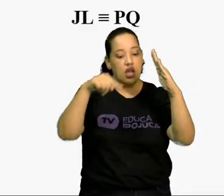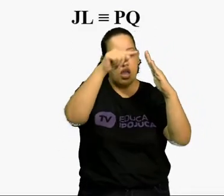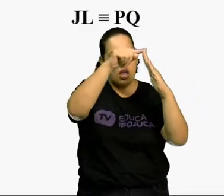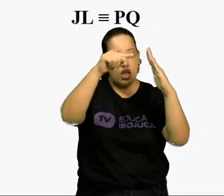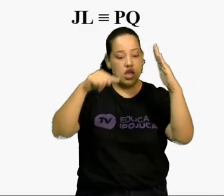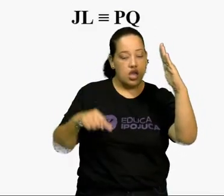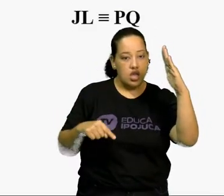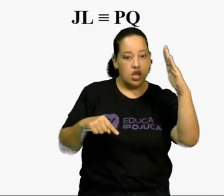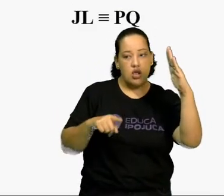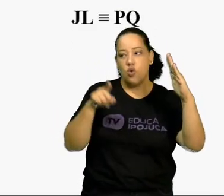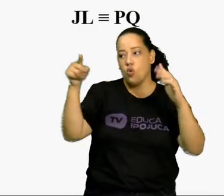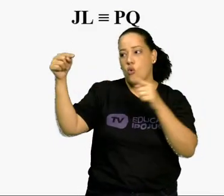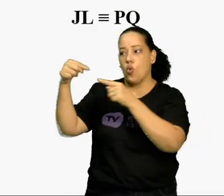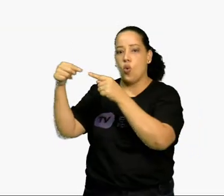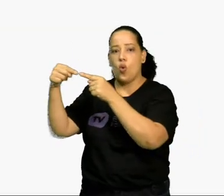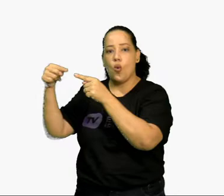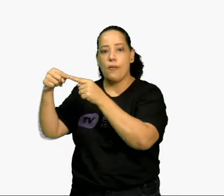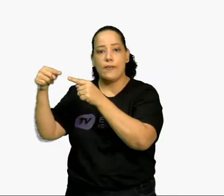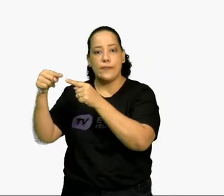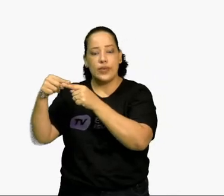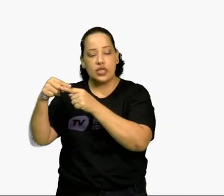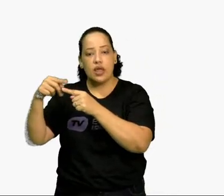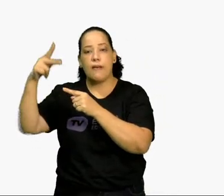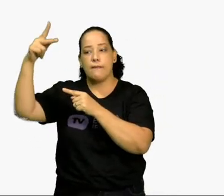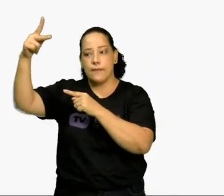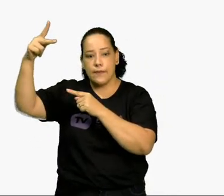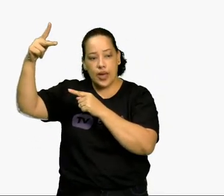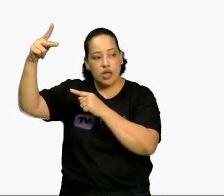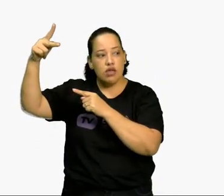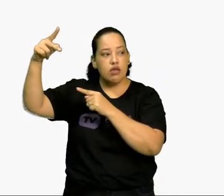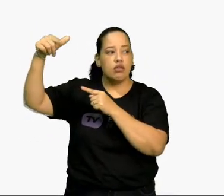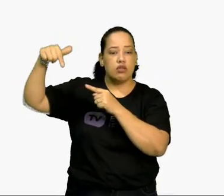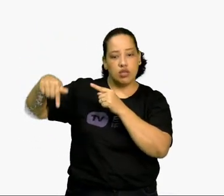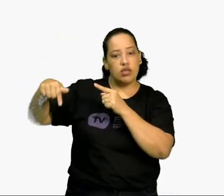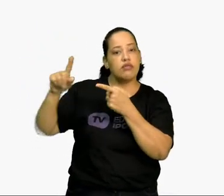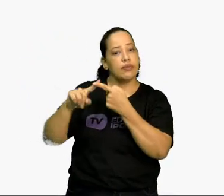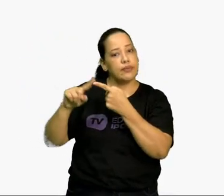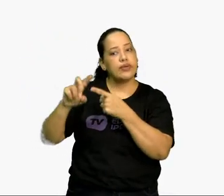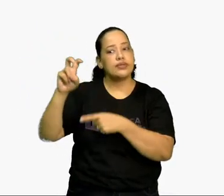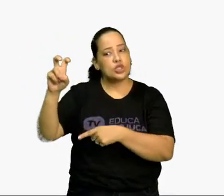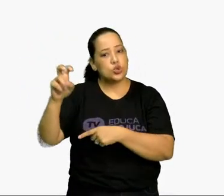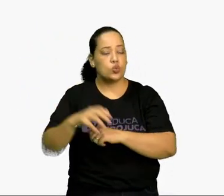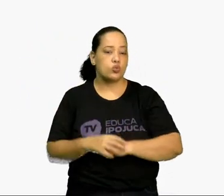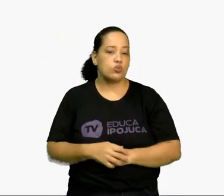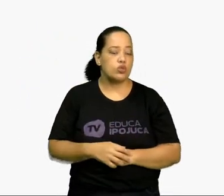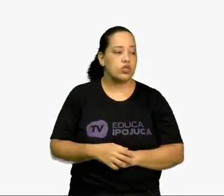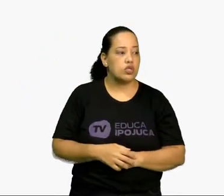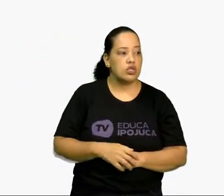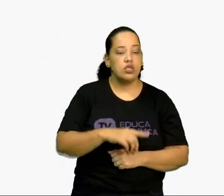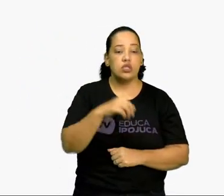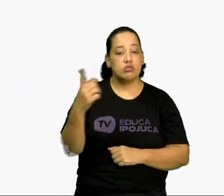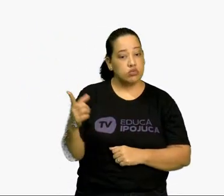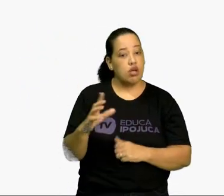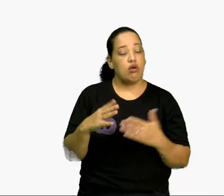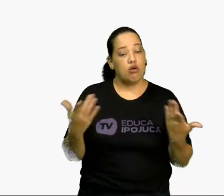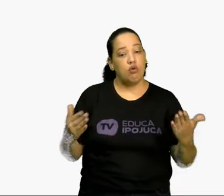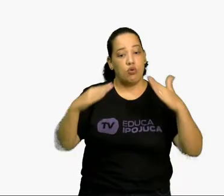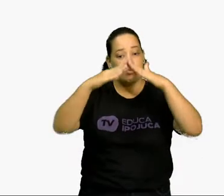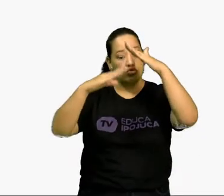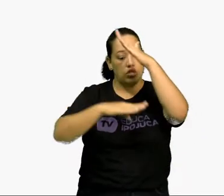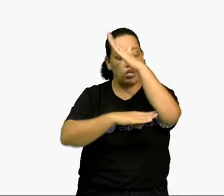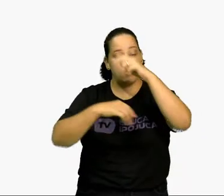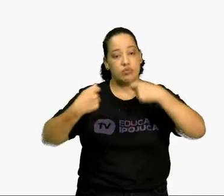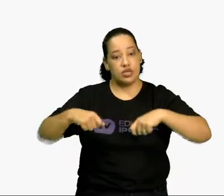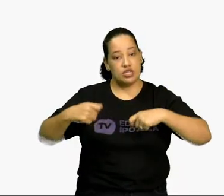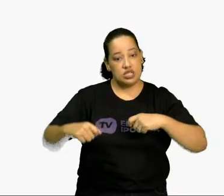lado pequeno e médio também cinco vamos lá dois triângulos são congruentes Se os seus